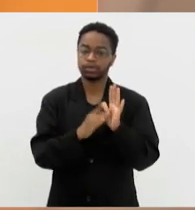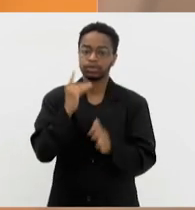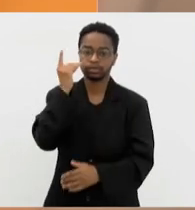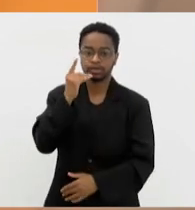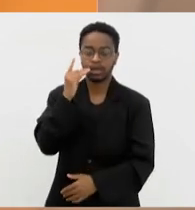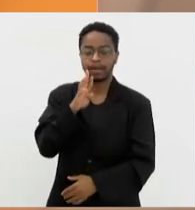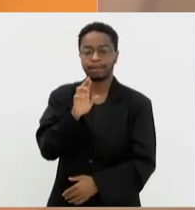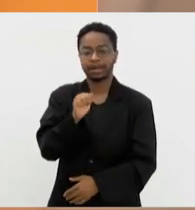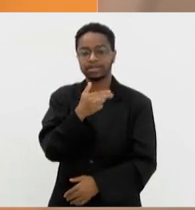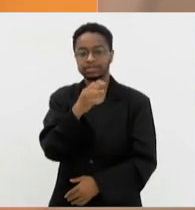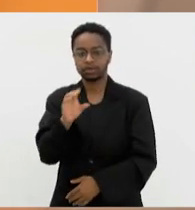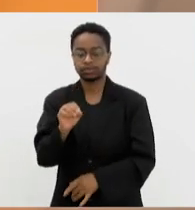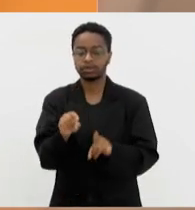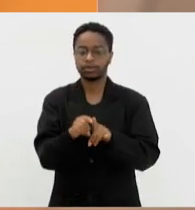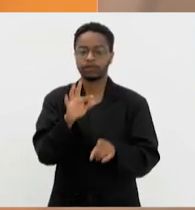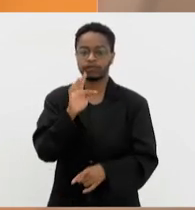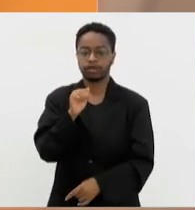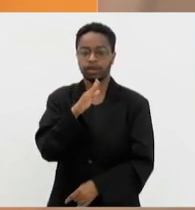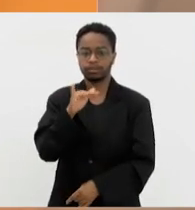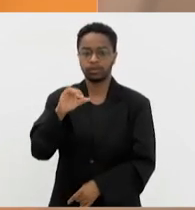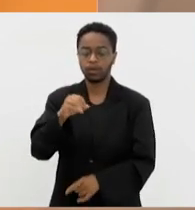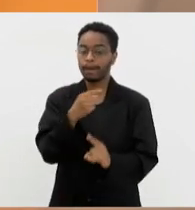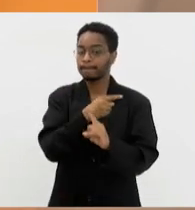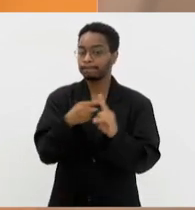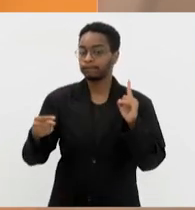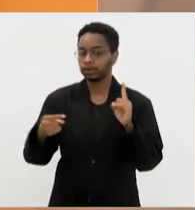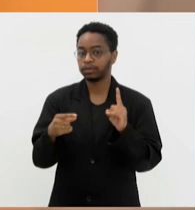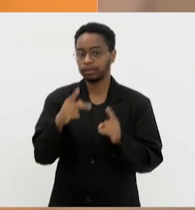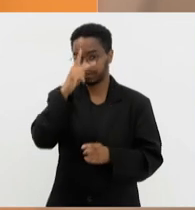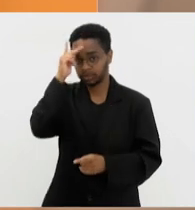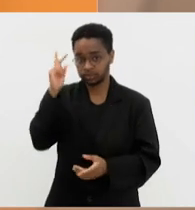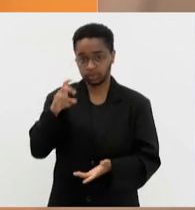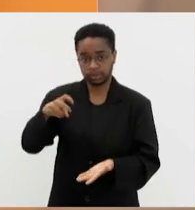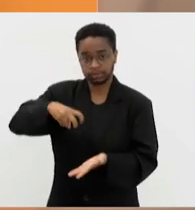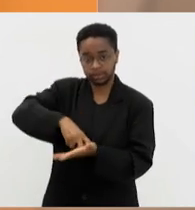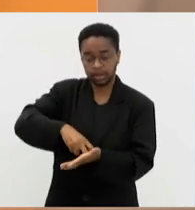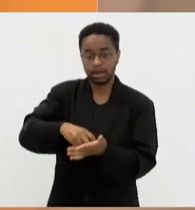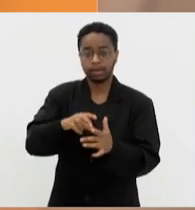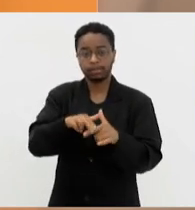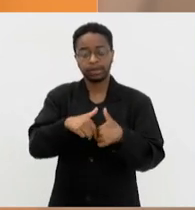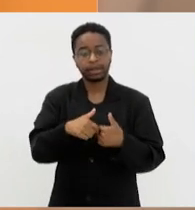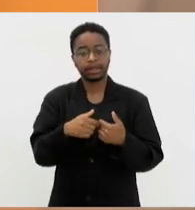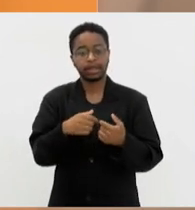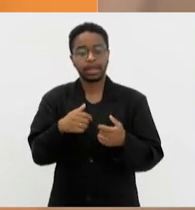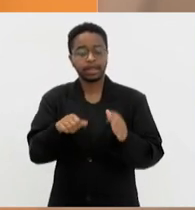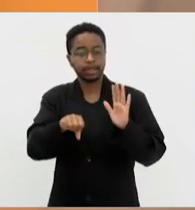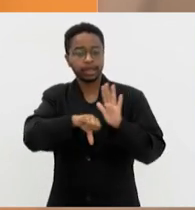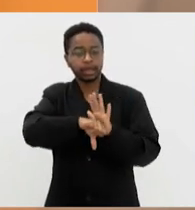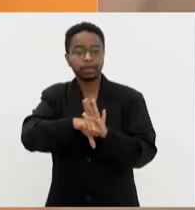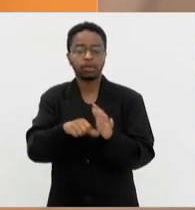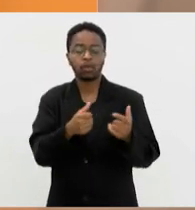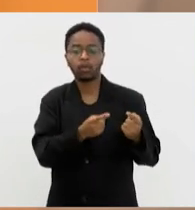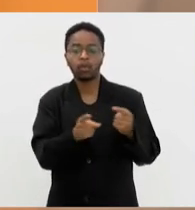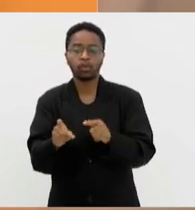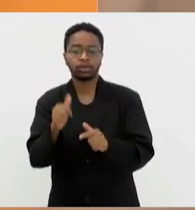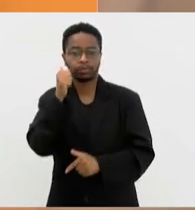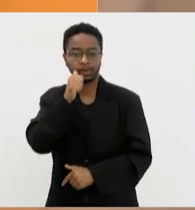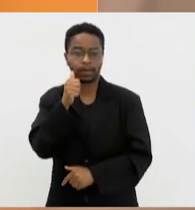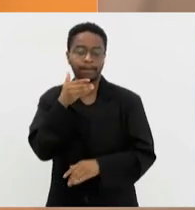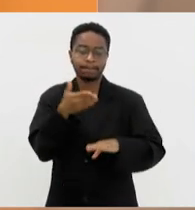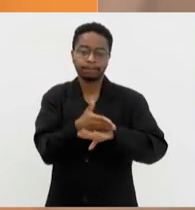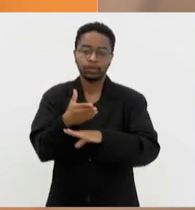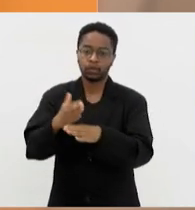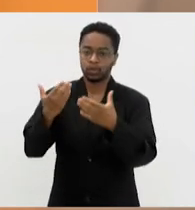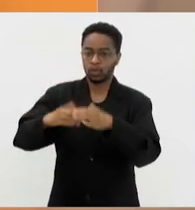deputados Brazão e Fábio Silva, que proíbe que condenados por crimes praticados contra a mulher participem de